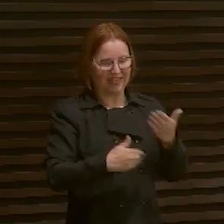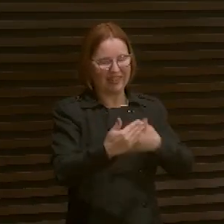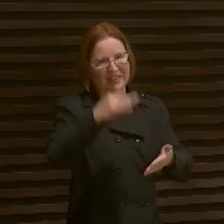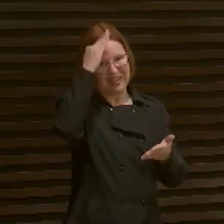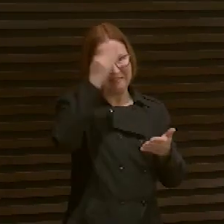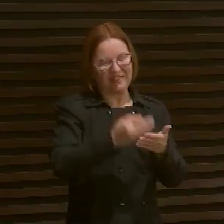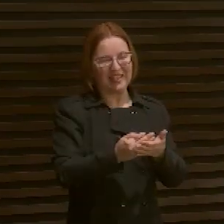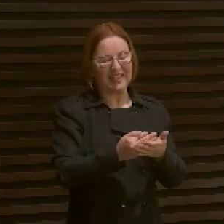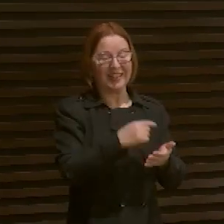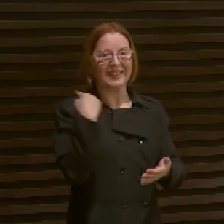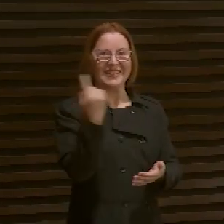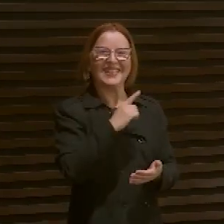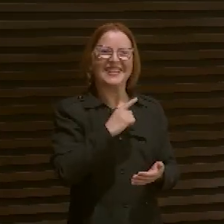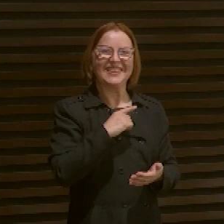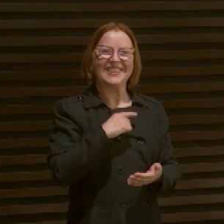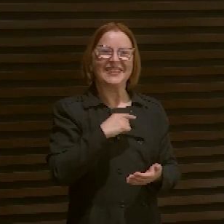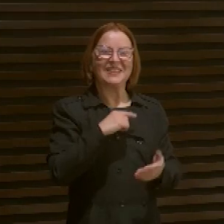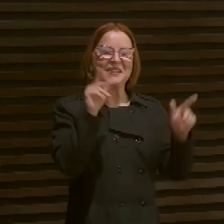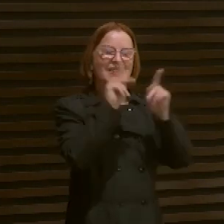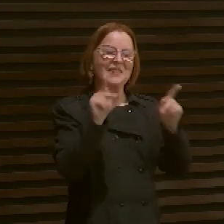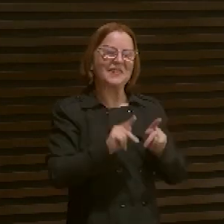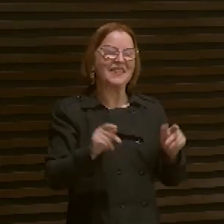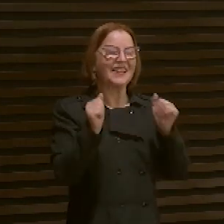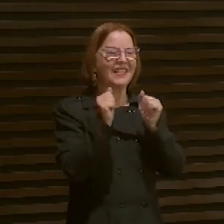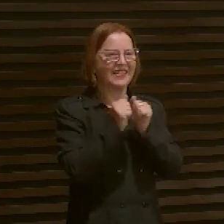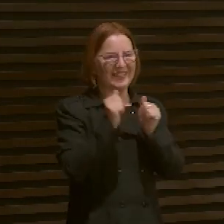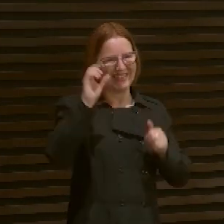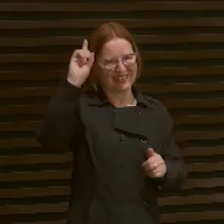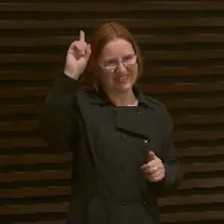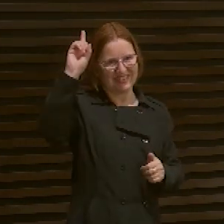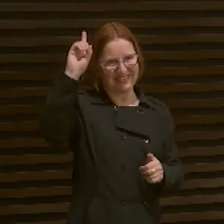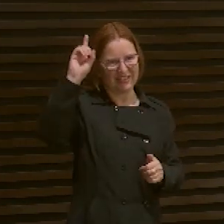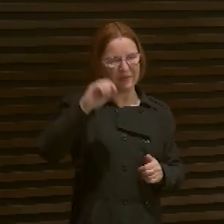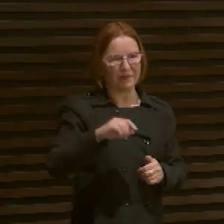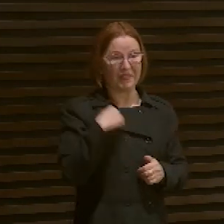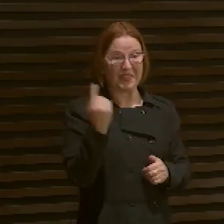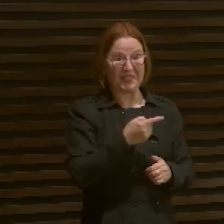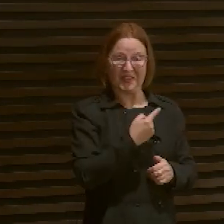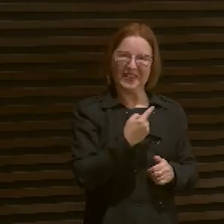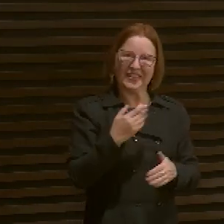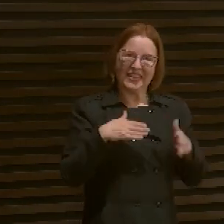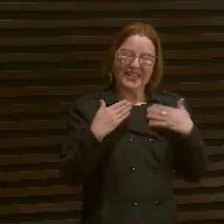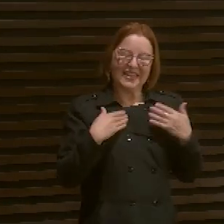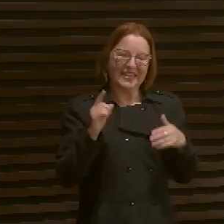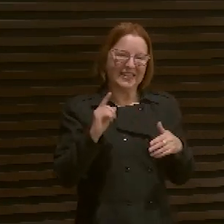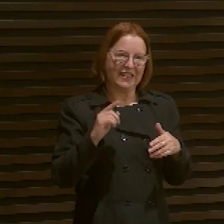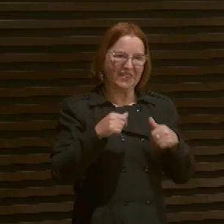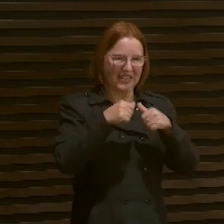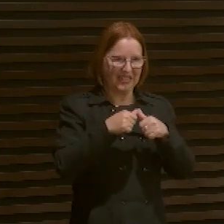quê? Paz com Deus. A nossa alegria não está